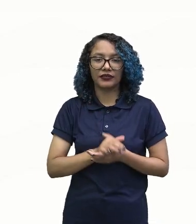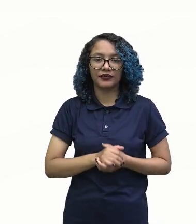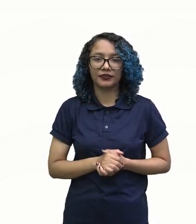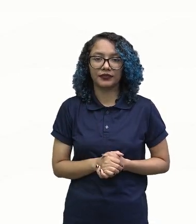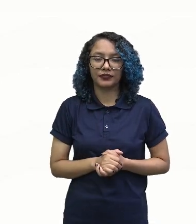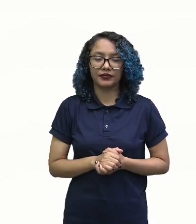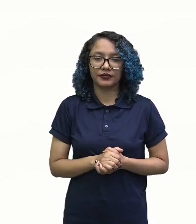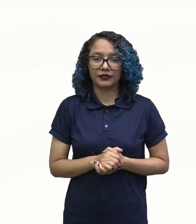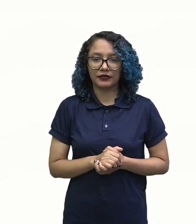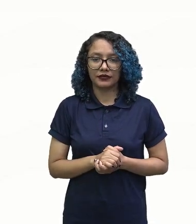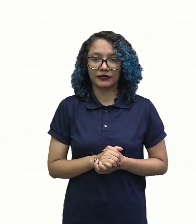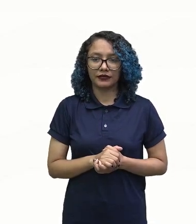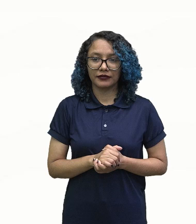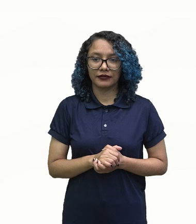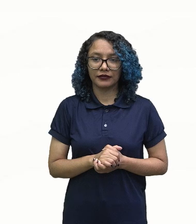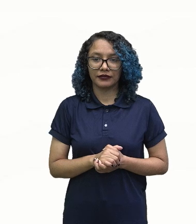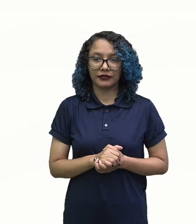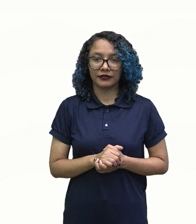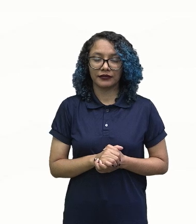Logo,